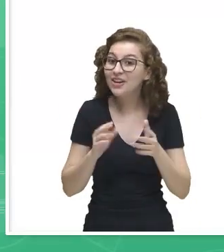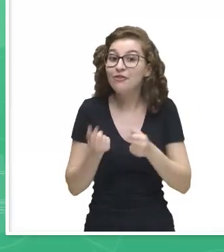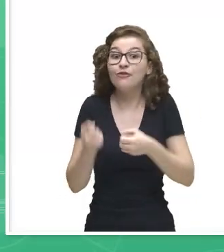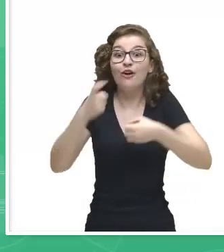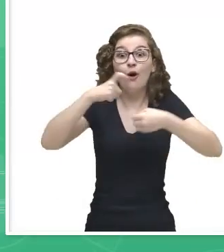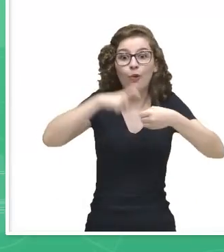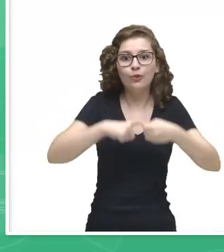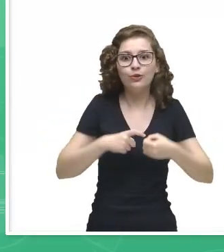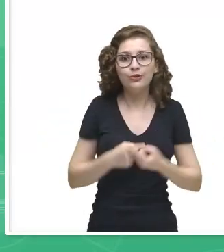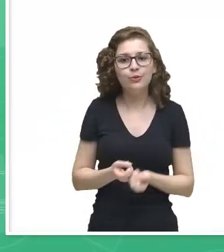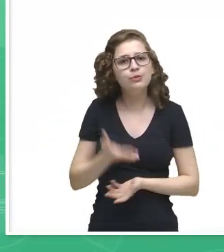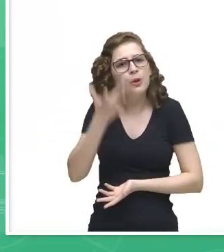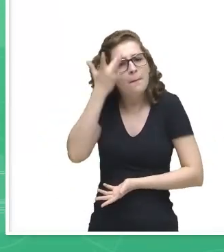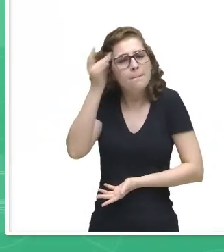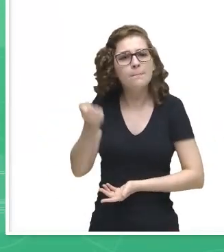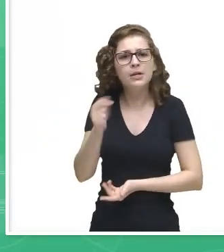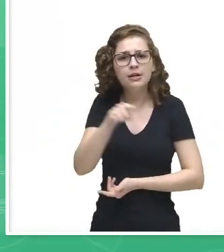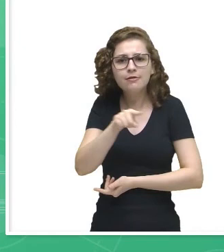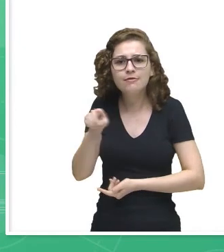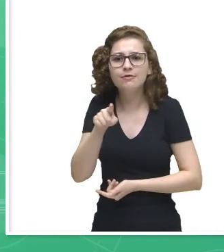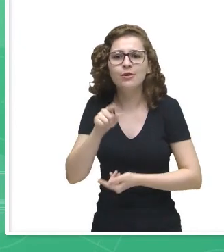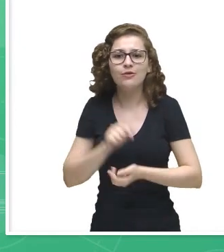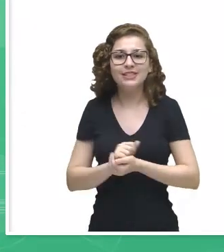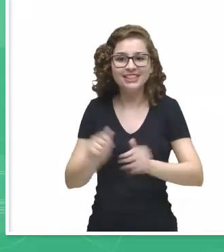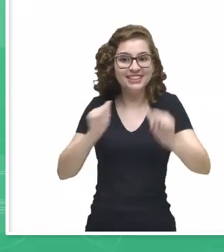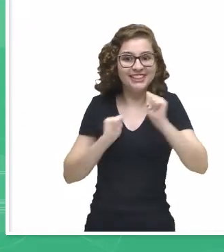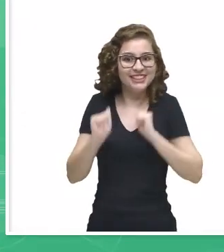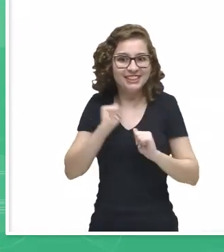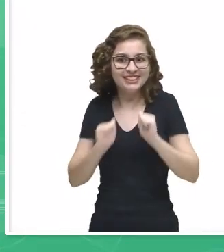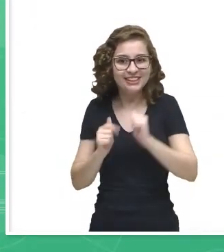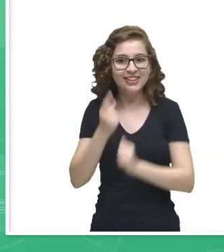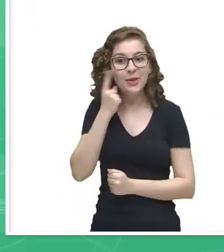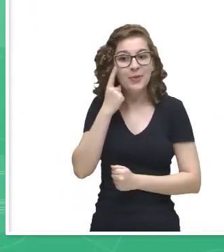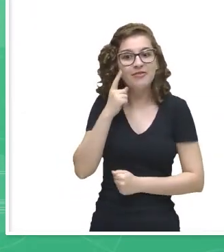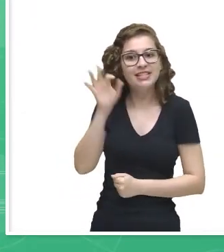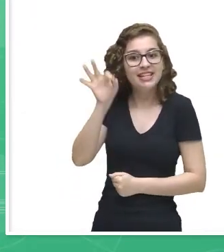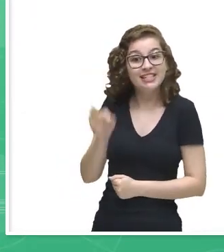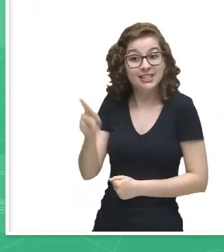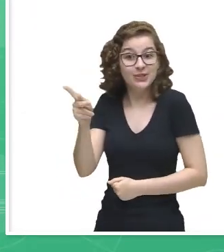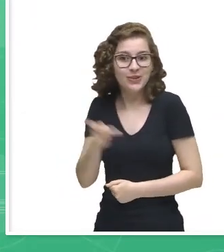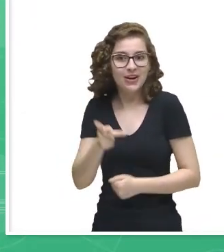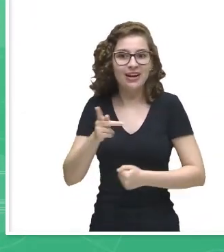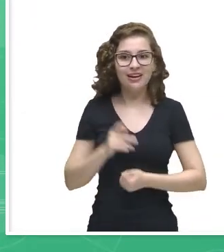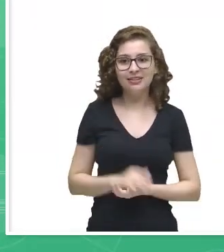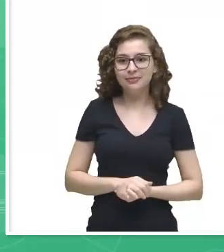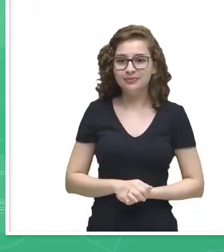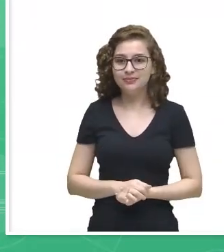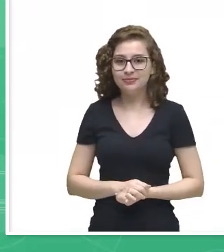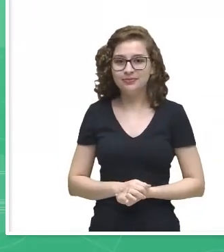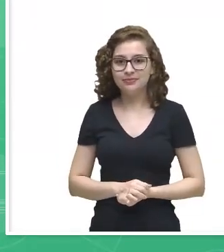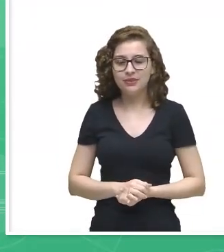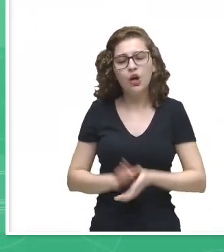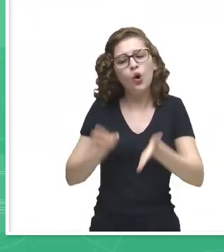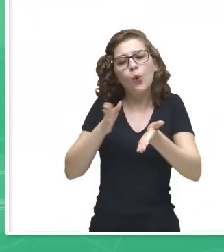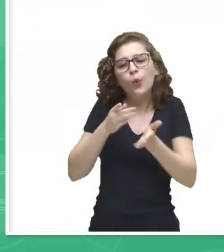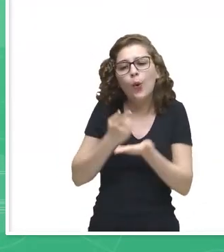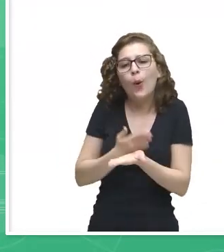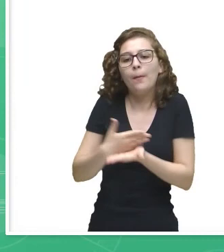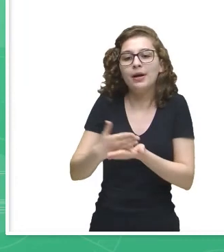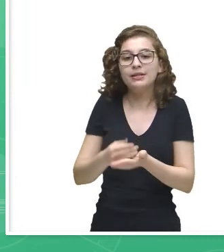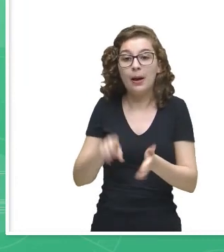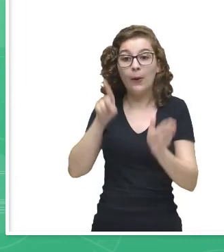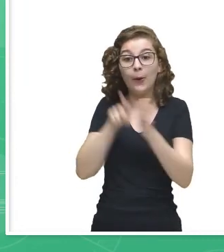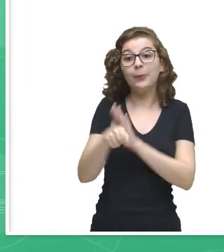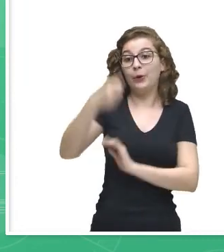vocês estão ansiosos para descobrir o gabarito das nossas questões? E vamos começar, é claro, né, pela nossa